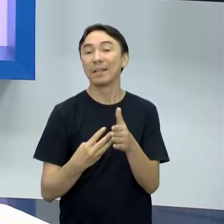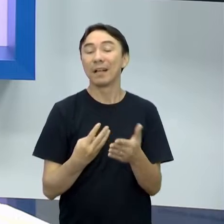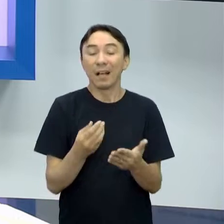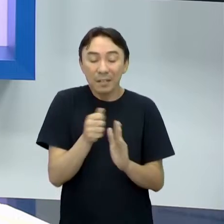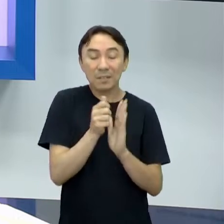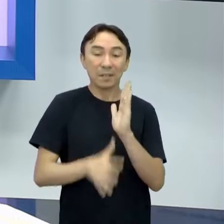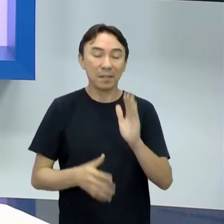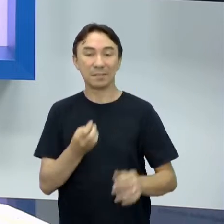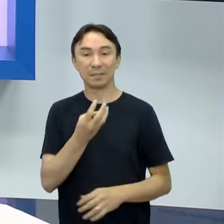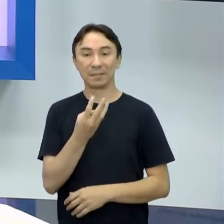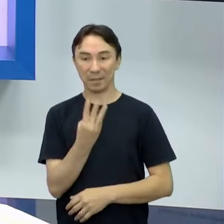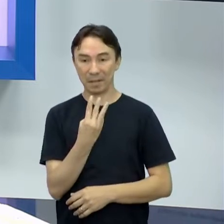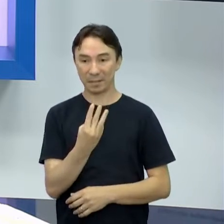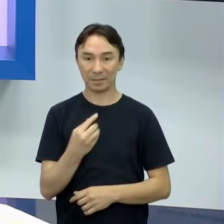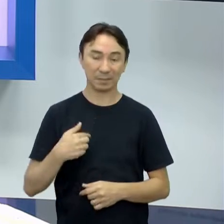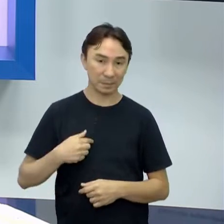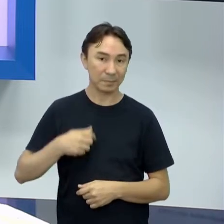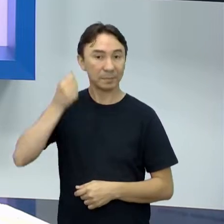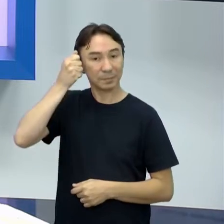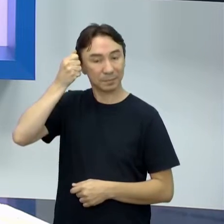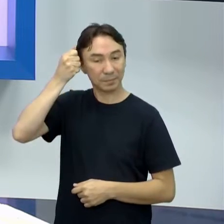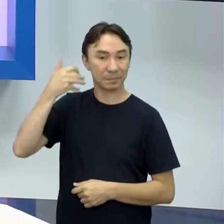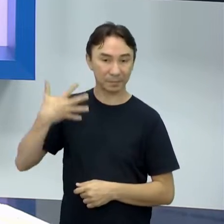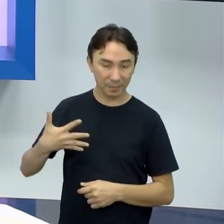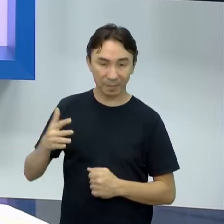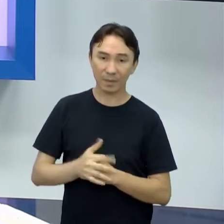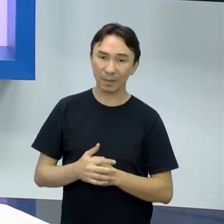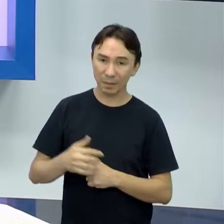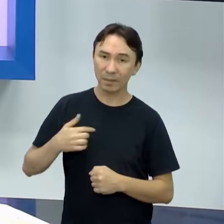minha autodescrição. Eu sou a professora Mara, tenho